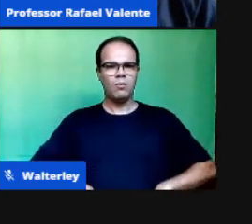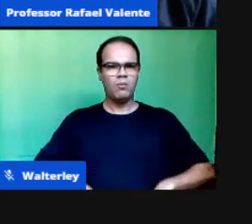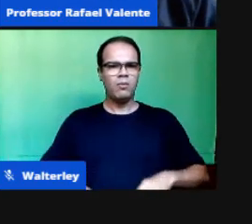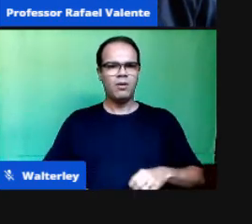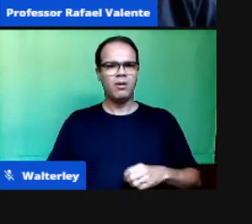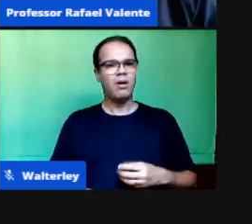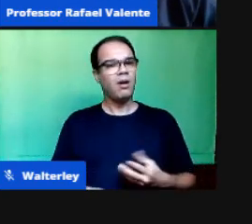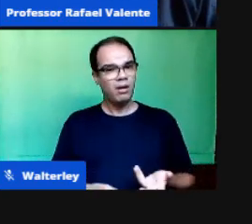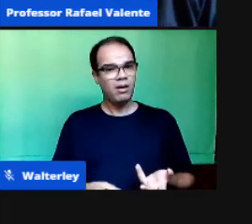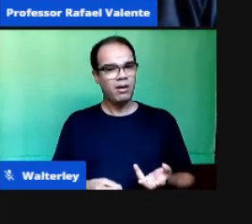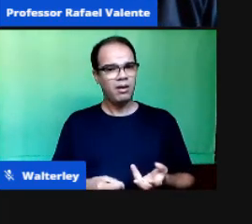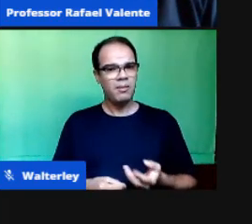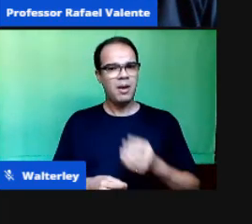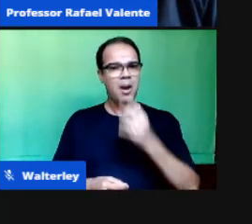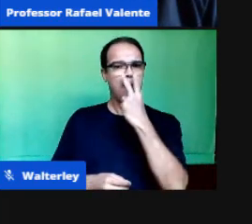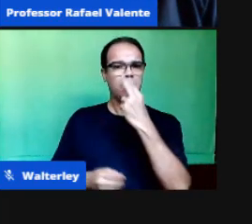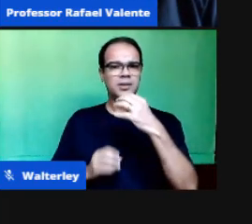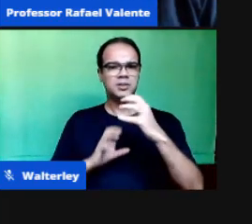Mais um?